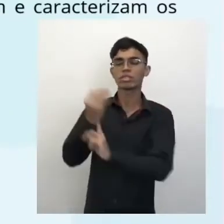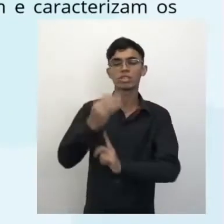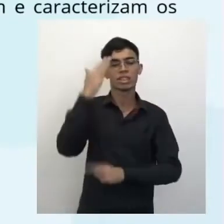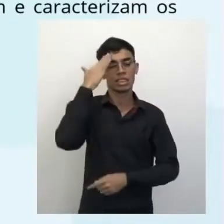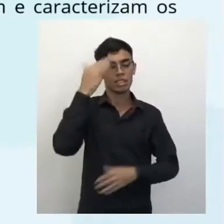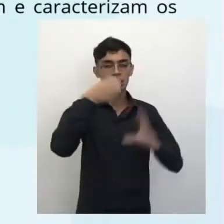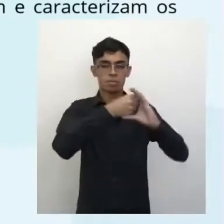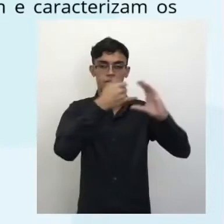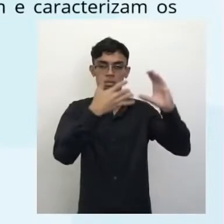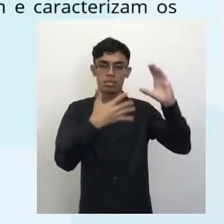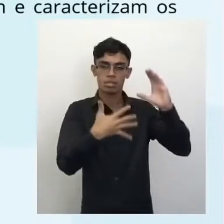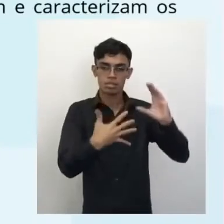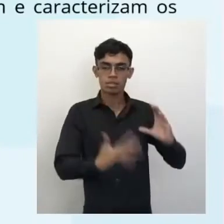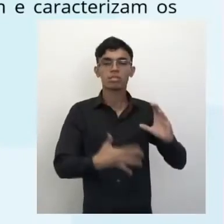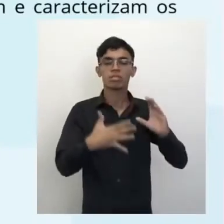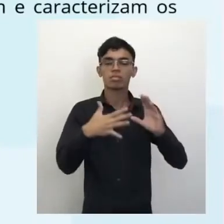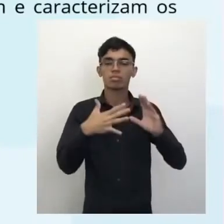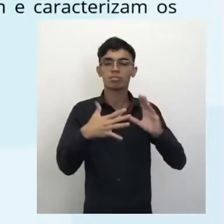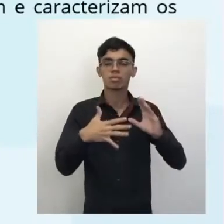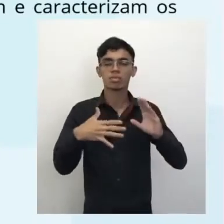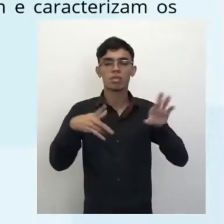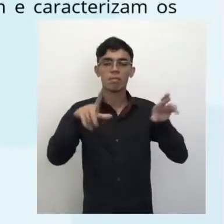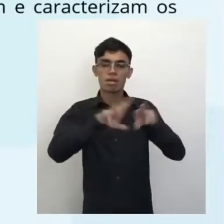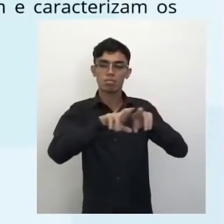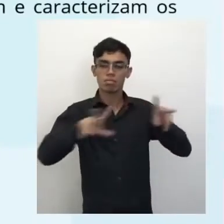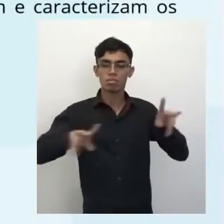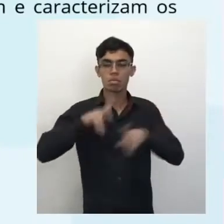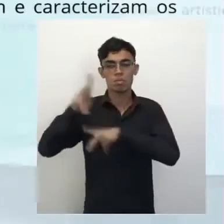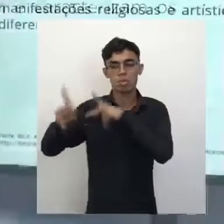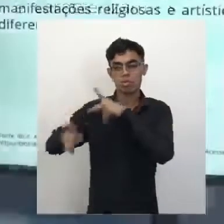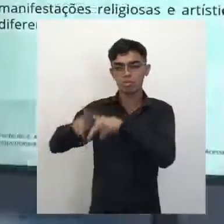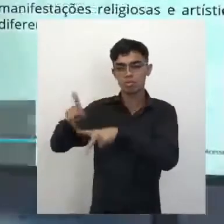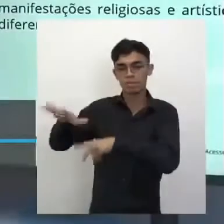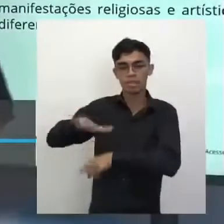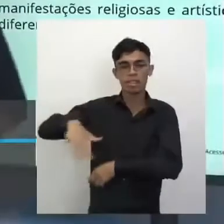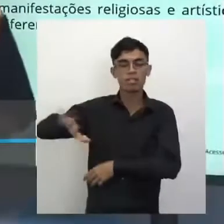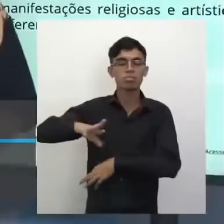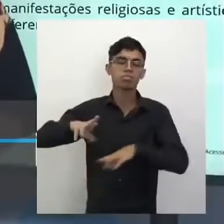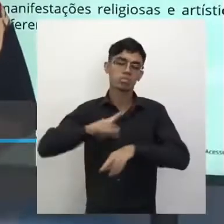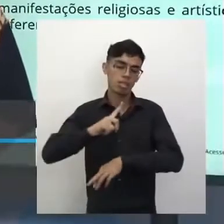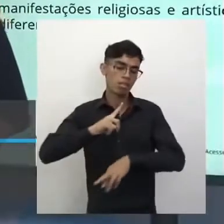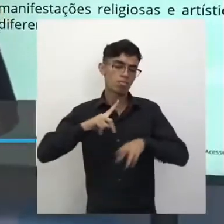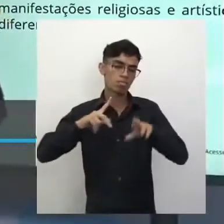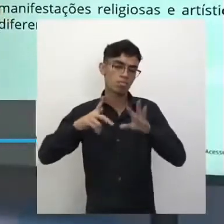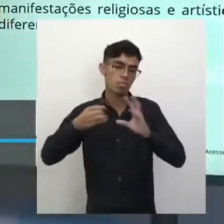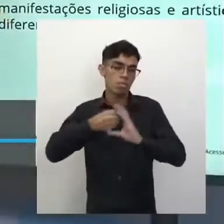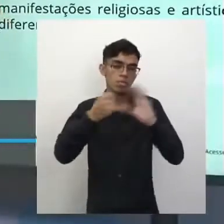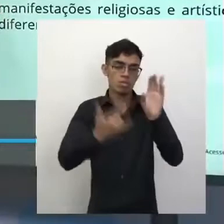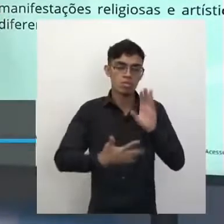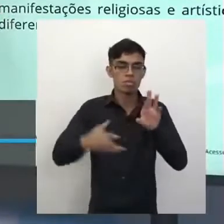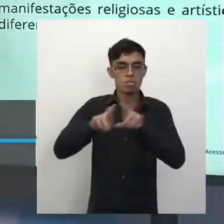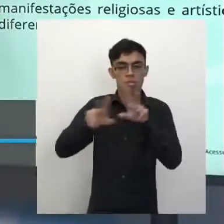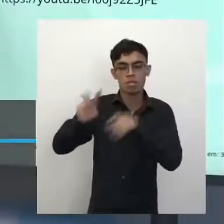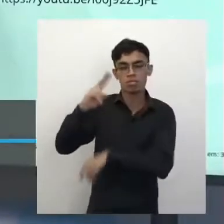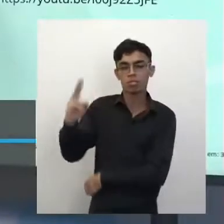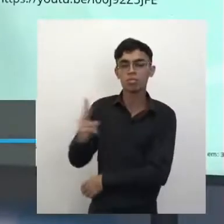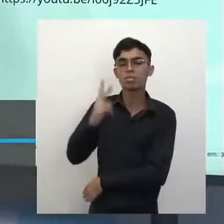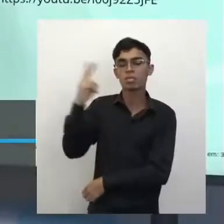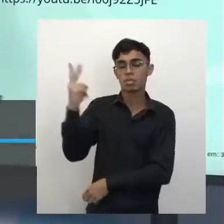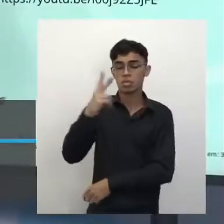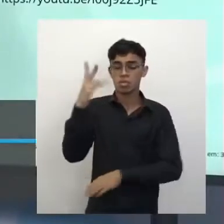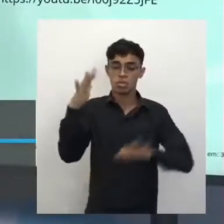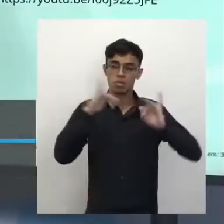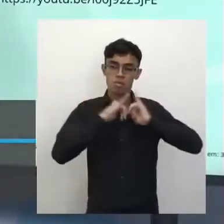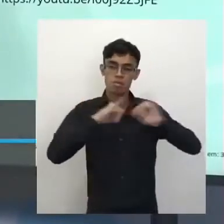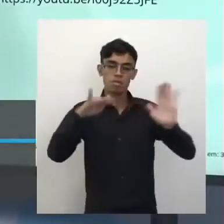e caracterizam os diferentes povos. E esses valores aí que são citados, tanto aí em questões